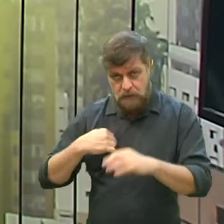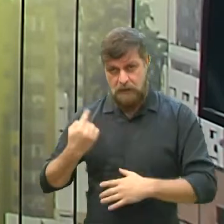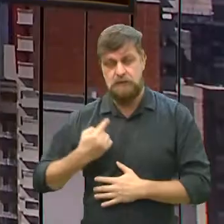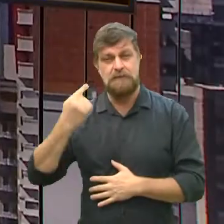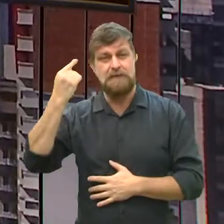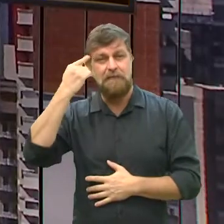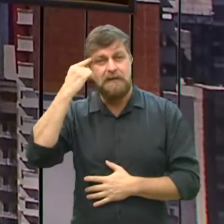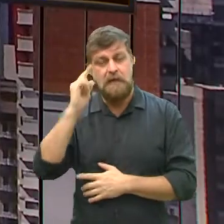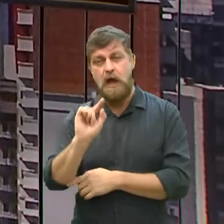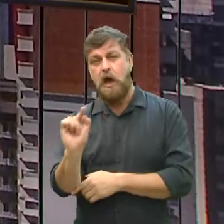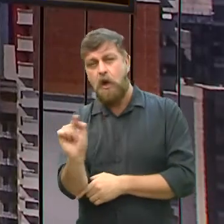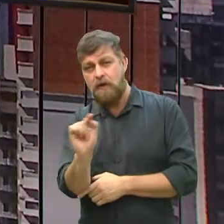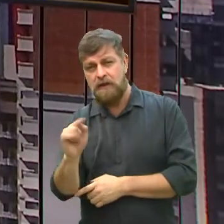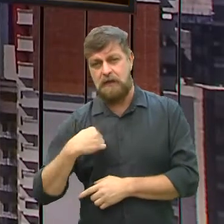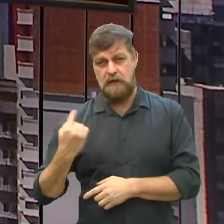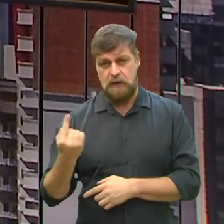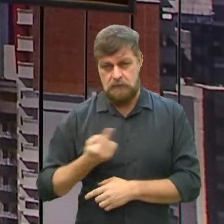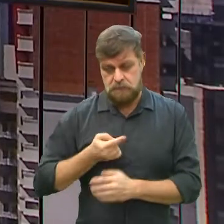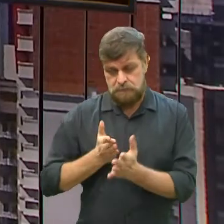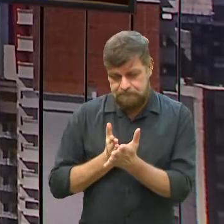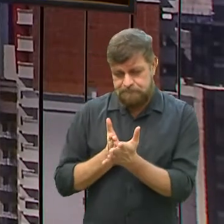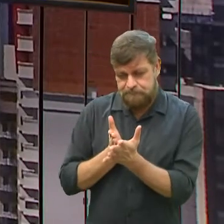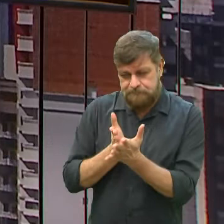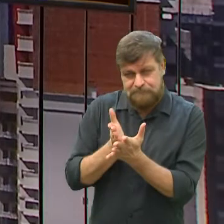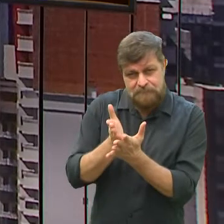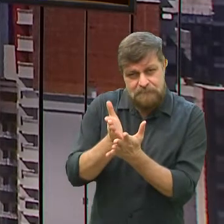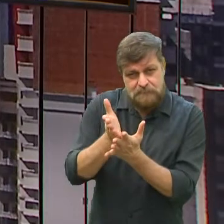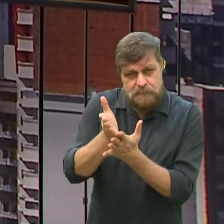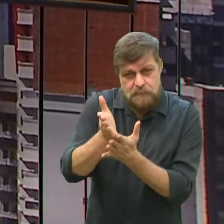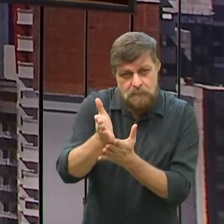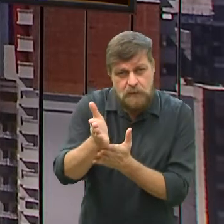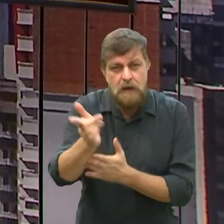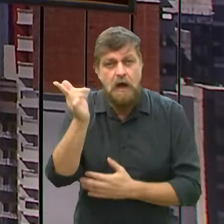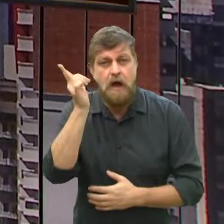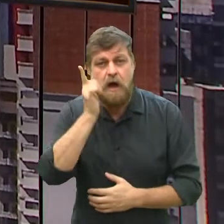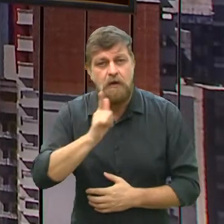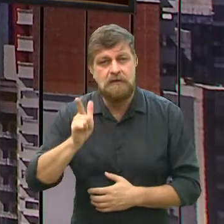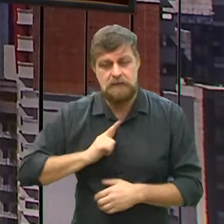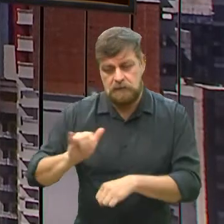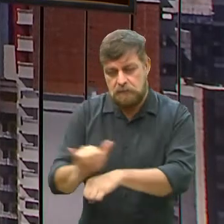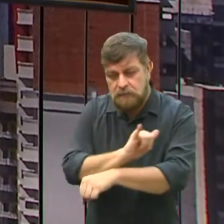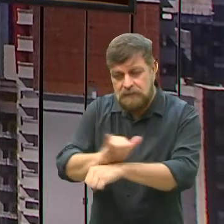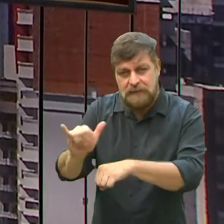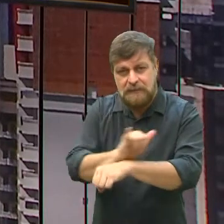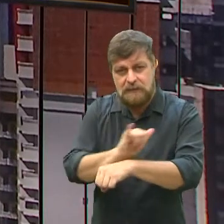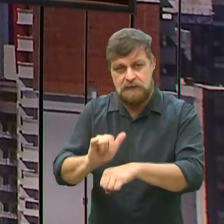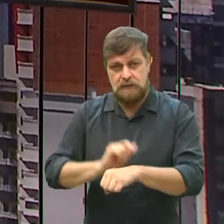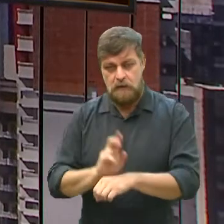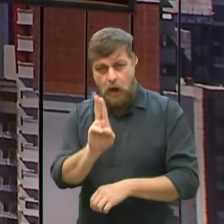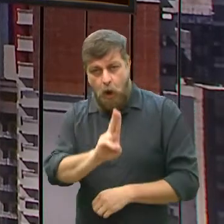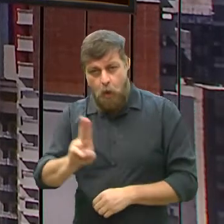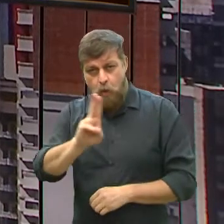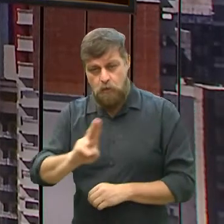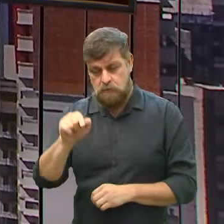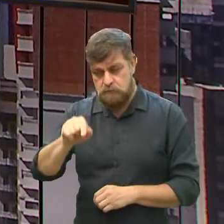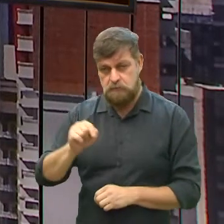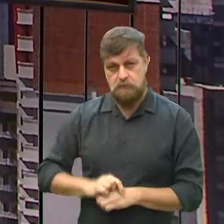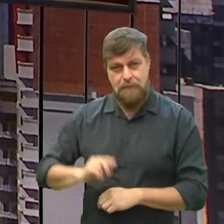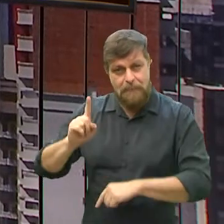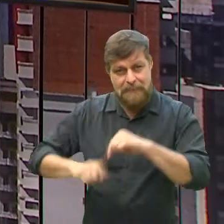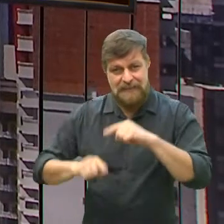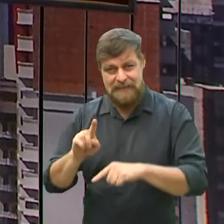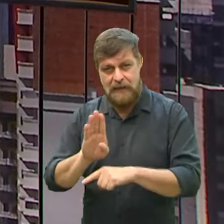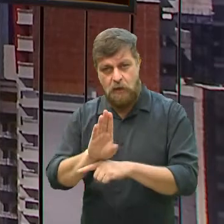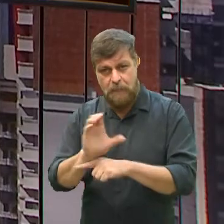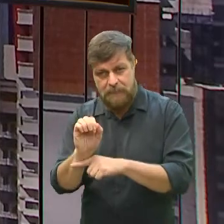pensar que estamos caminhando para, de repente, uma alternativa realmente para o uso energético aqui no Brasil? Isso é bom?